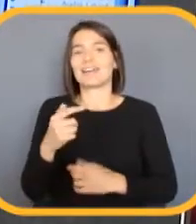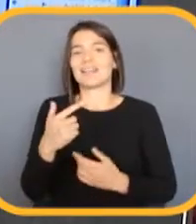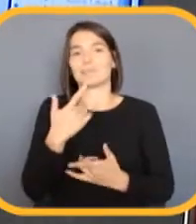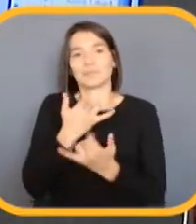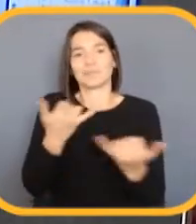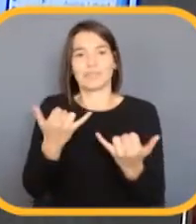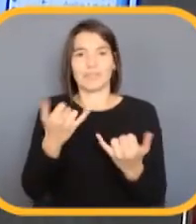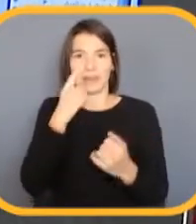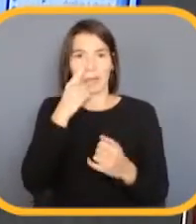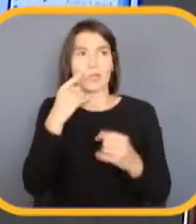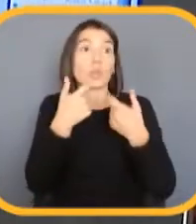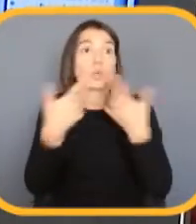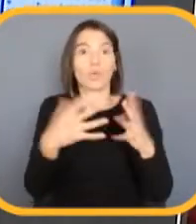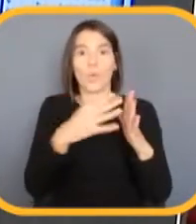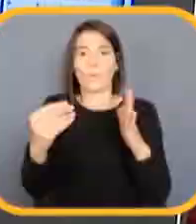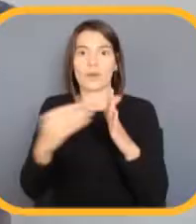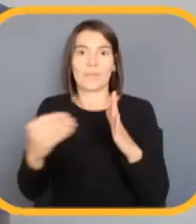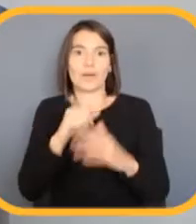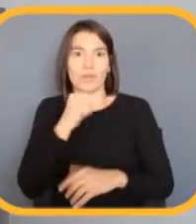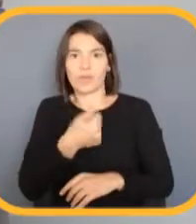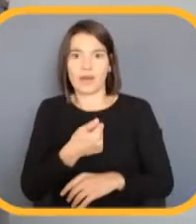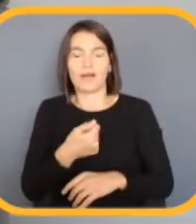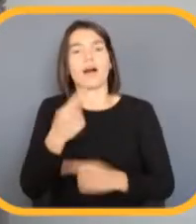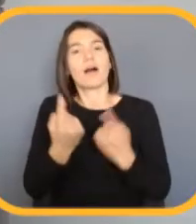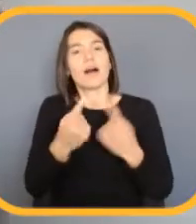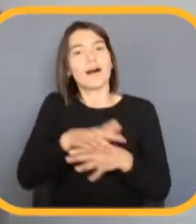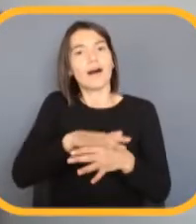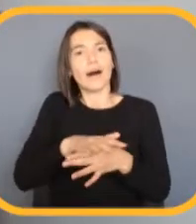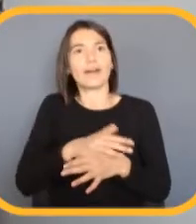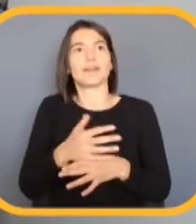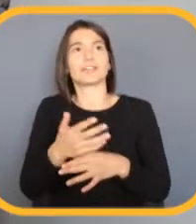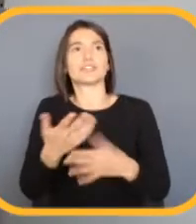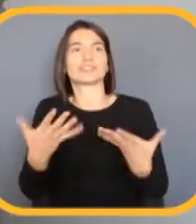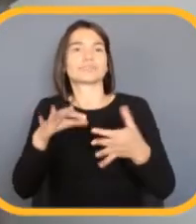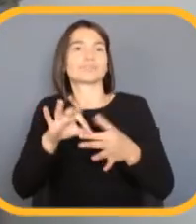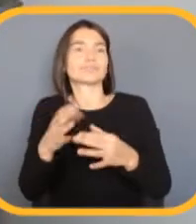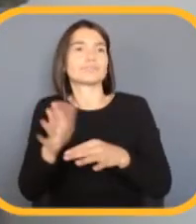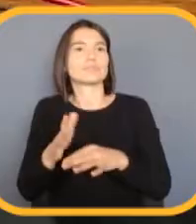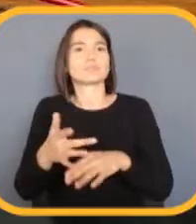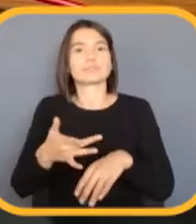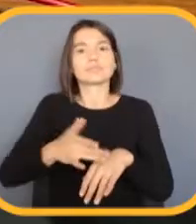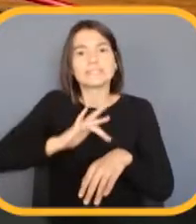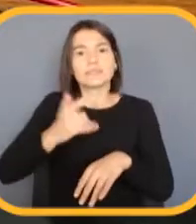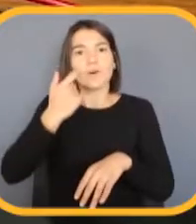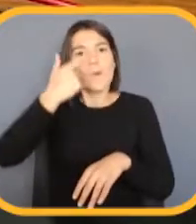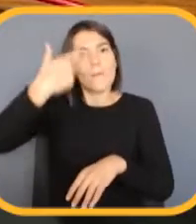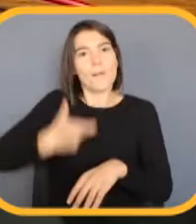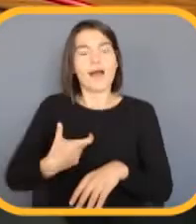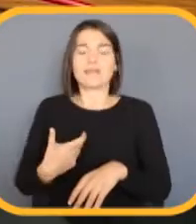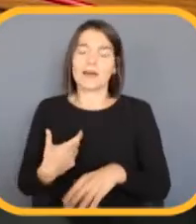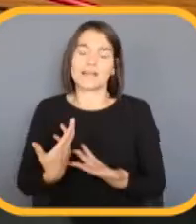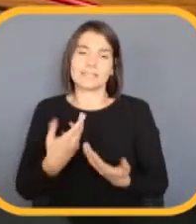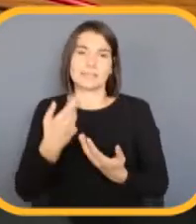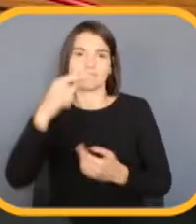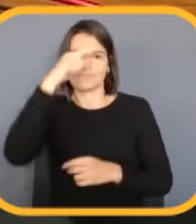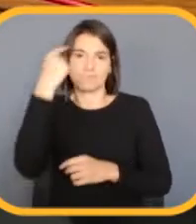não é possível replicar tudo. Há uma série de áreas onde aquilo que tem a ver com capacidade de sensitividade humana